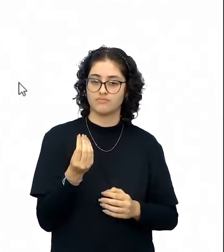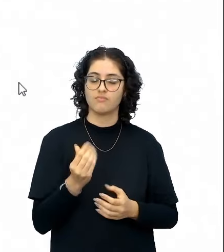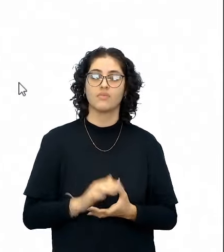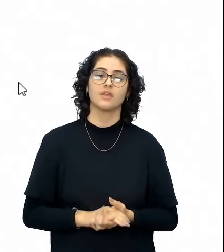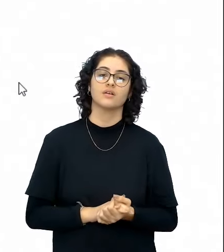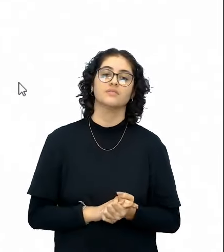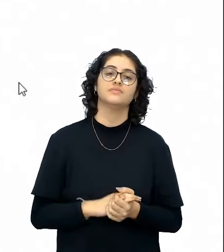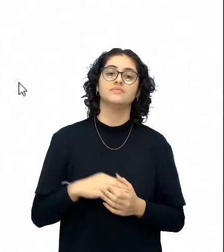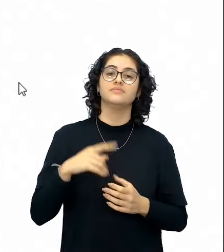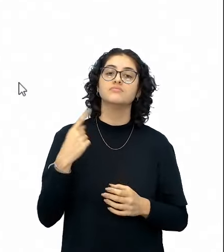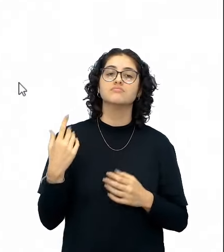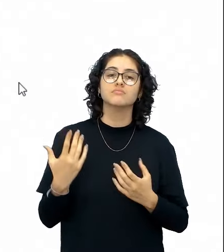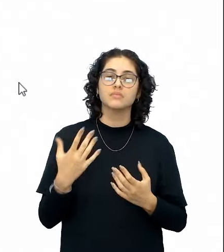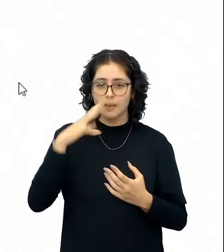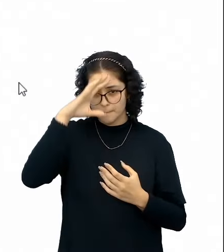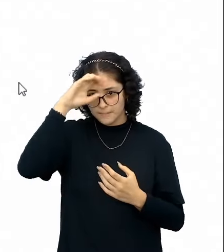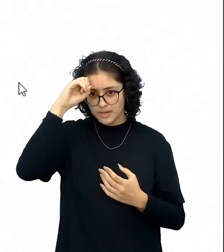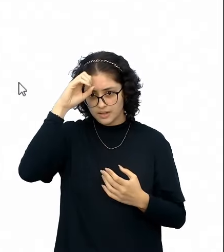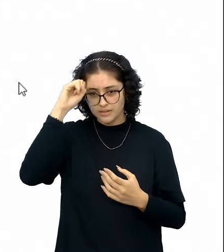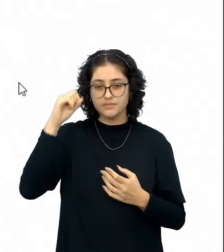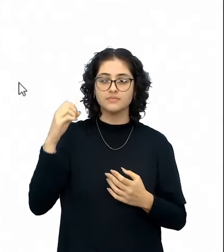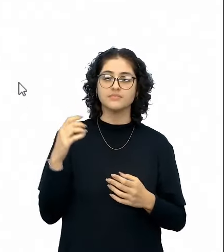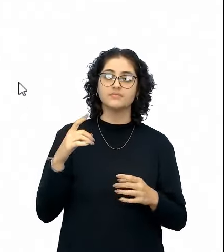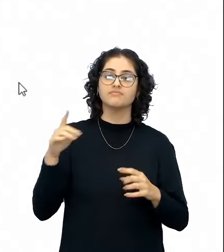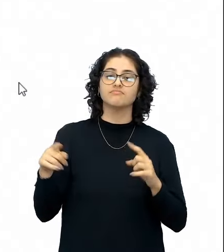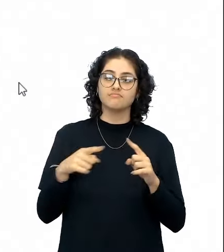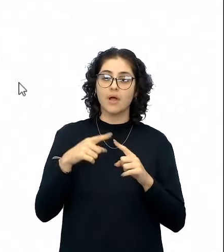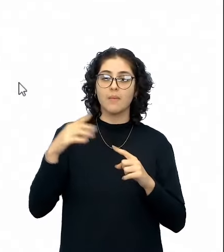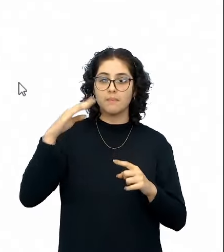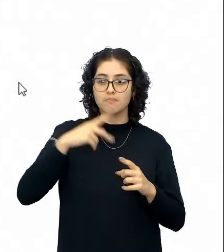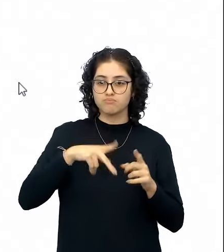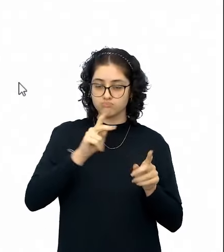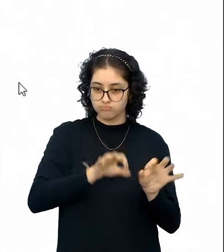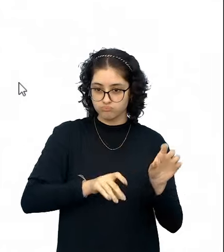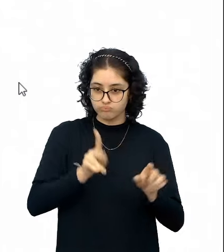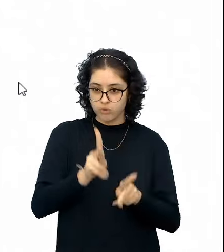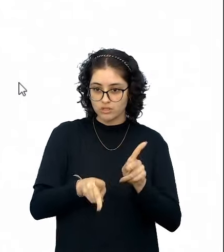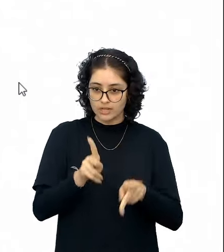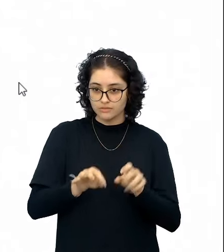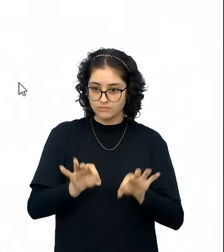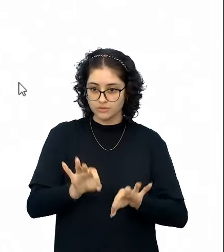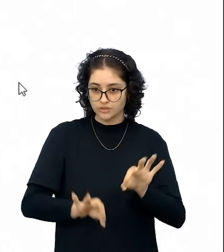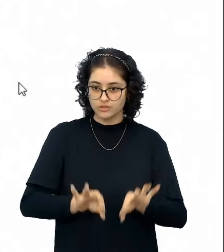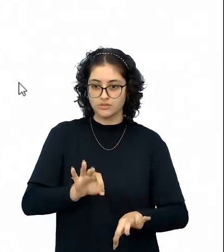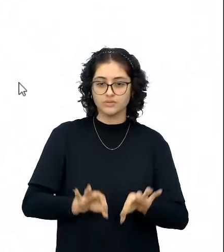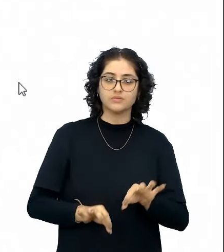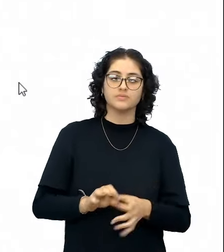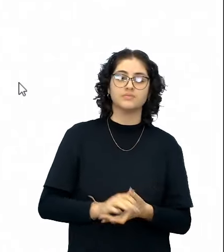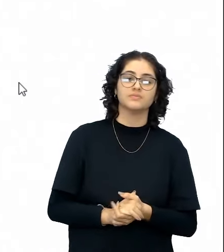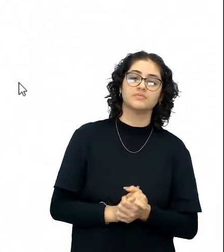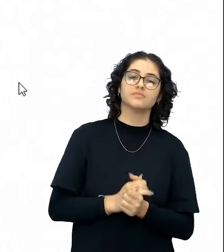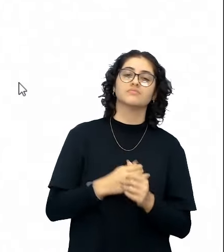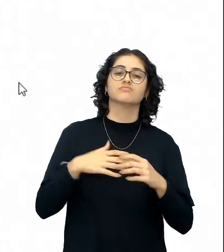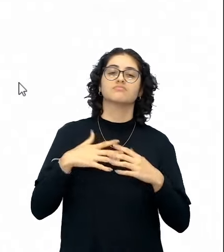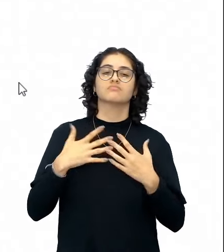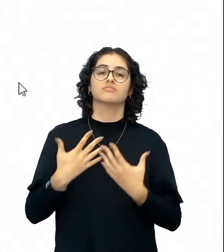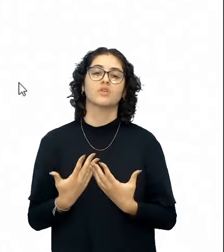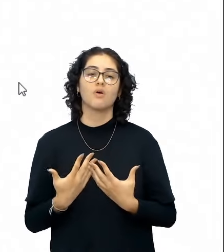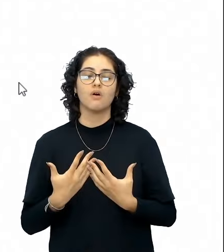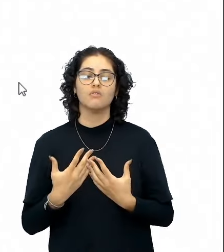Aprendizagem baseada em projetos, criação de meme, como conscientização da reciclagem. Orientações gerais. Considerar que quais serão as